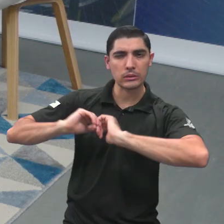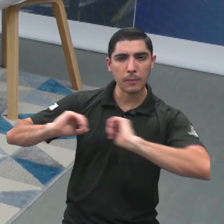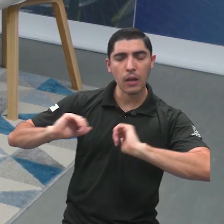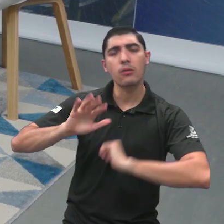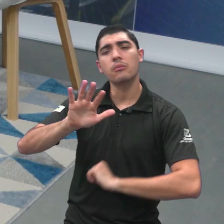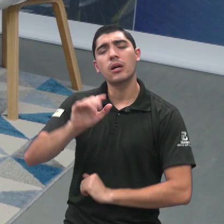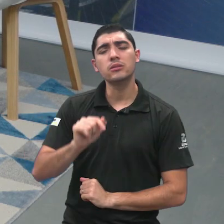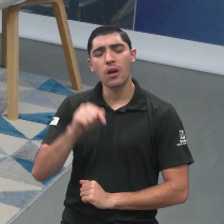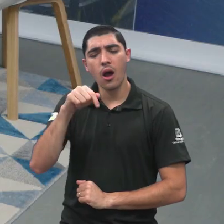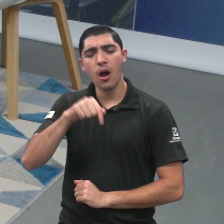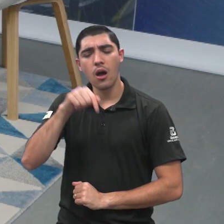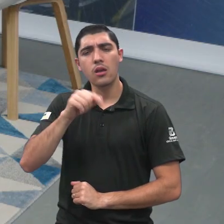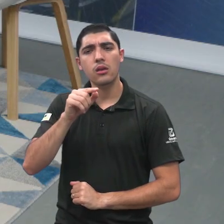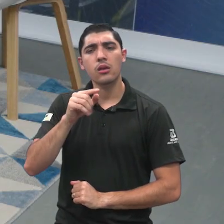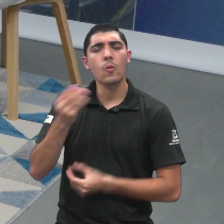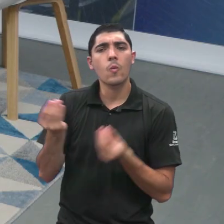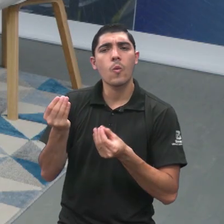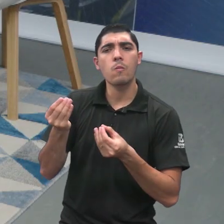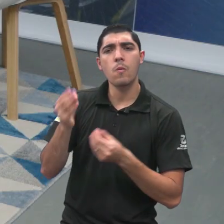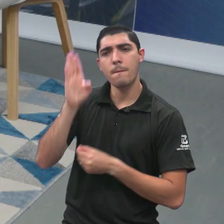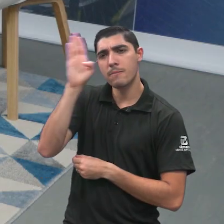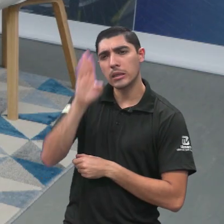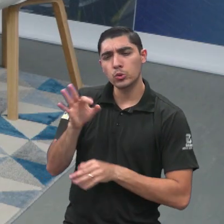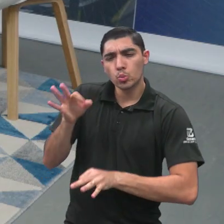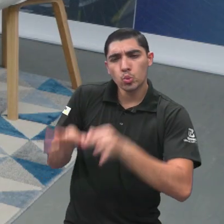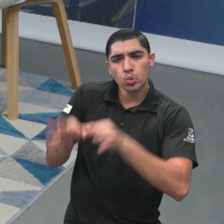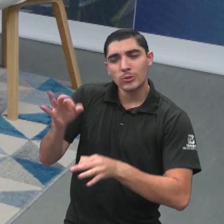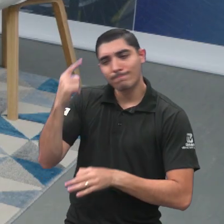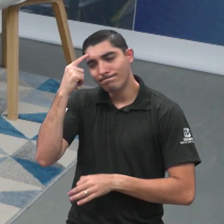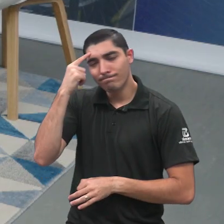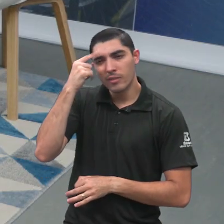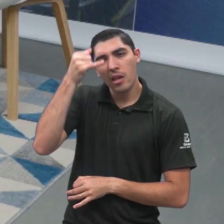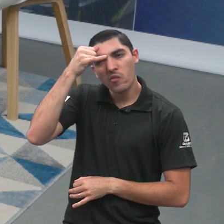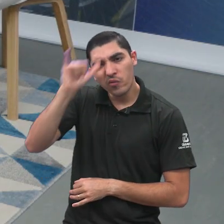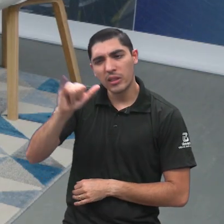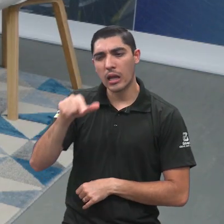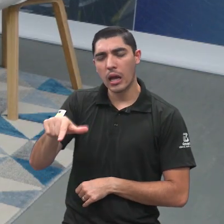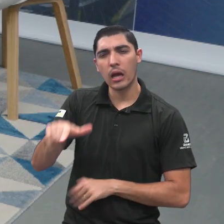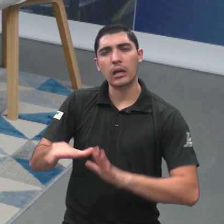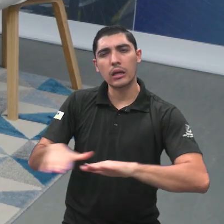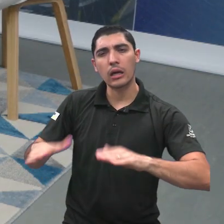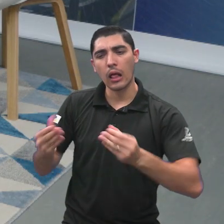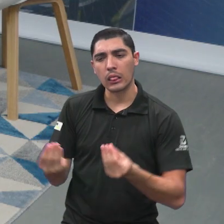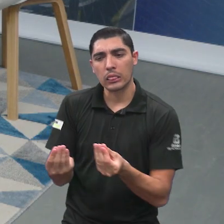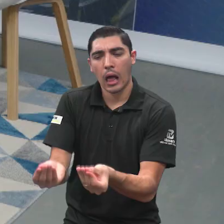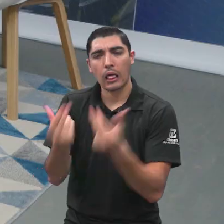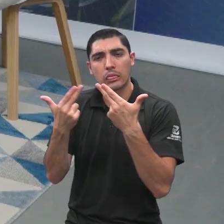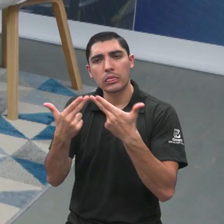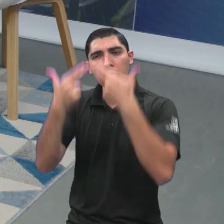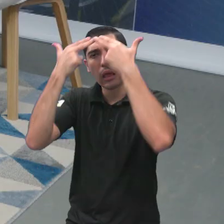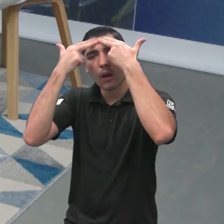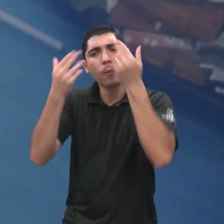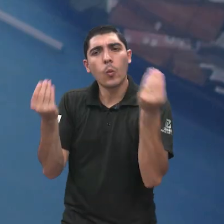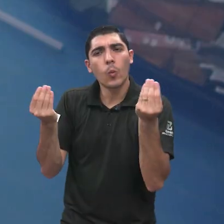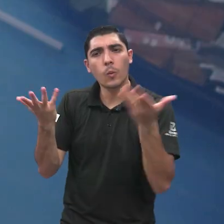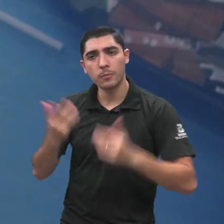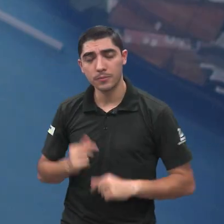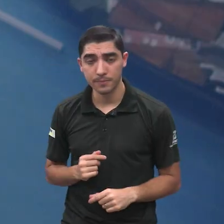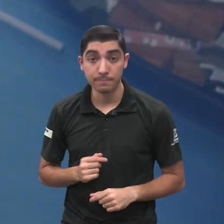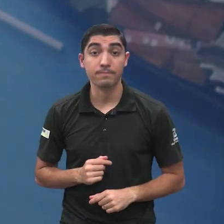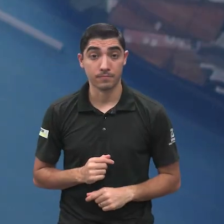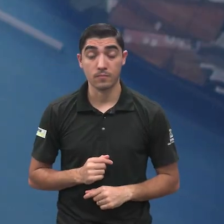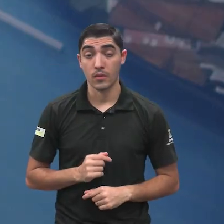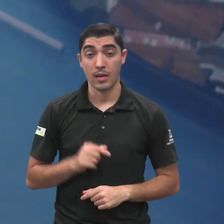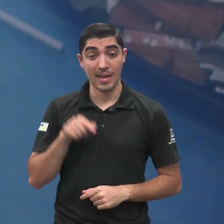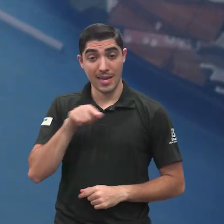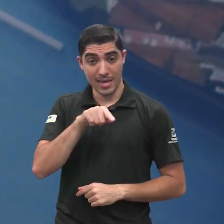tem trabalhado para garantir uma transição menos traumática para essas crianças? O que acontece